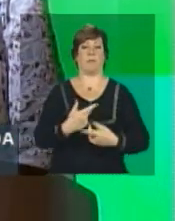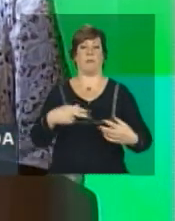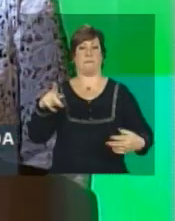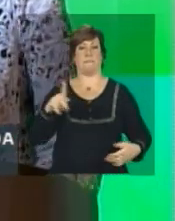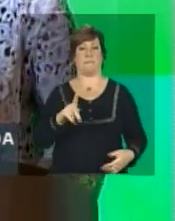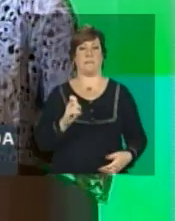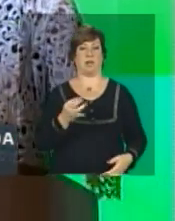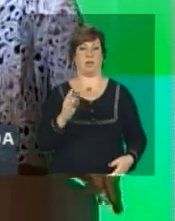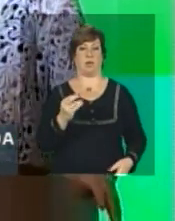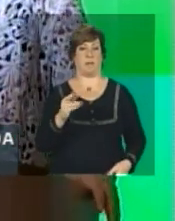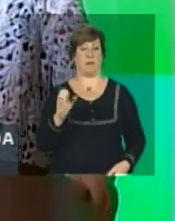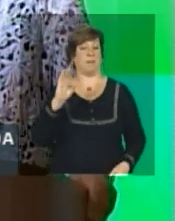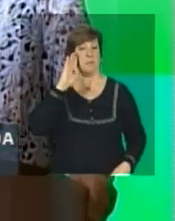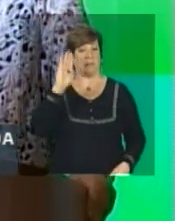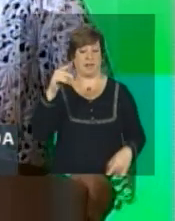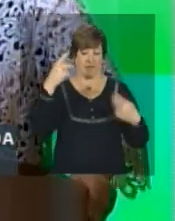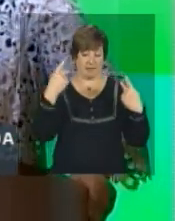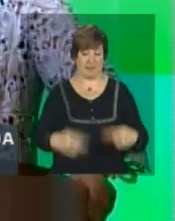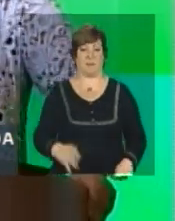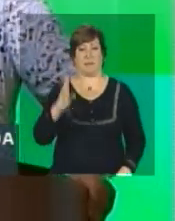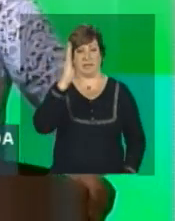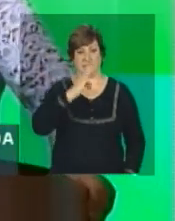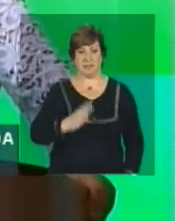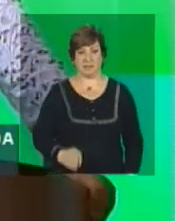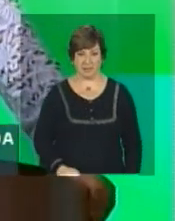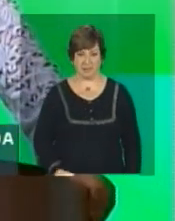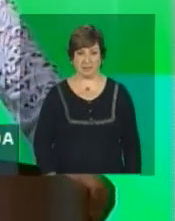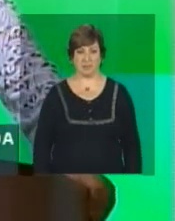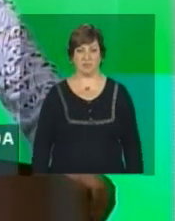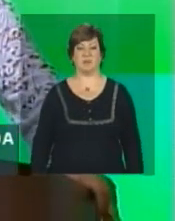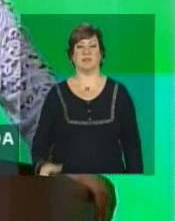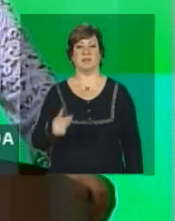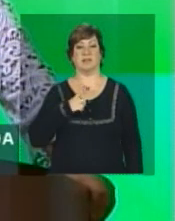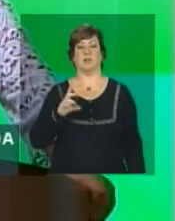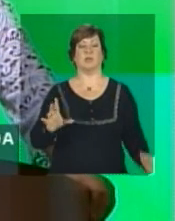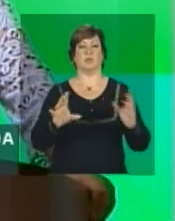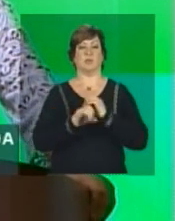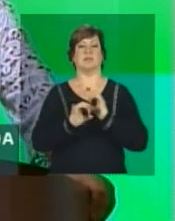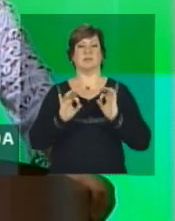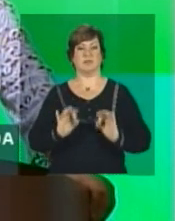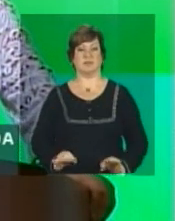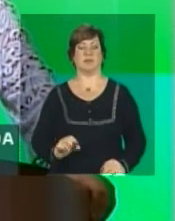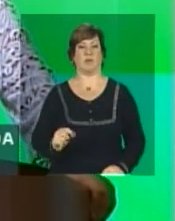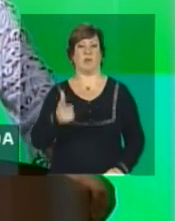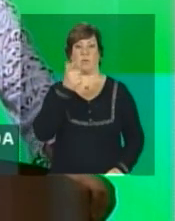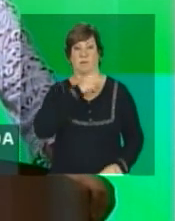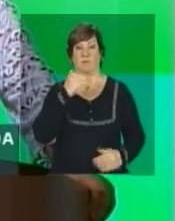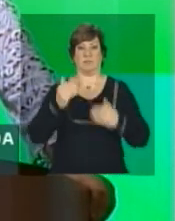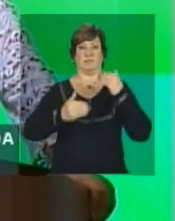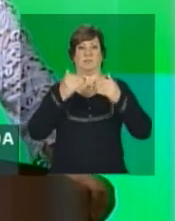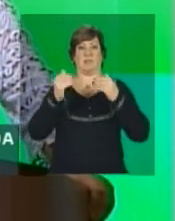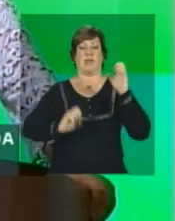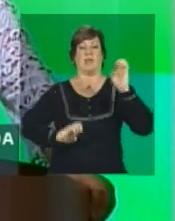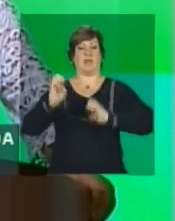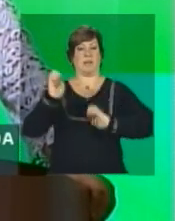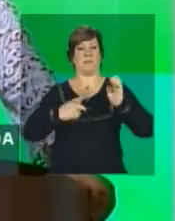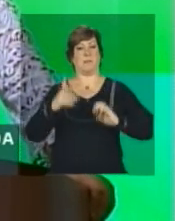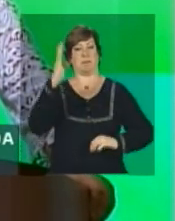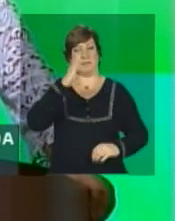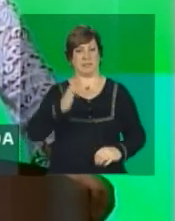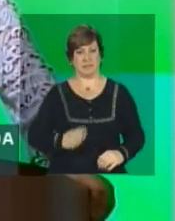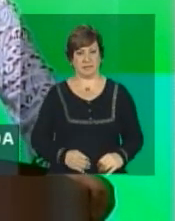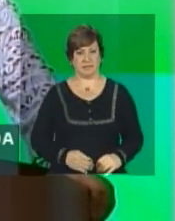Petrobras, preferencialmente no Brasil, são, sem dúvida nenhuma, vantajosas para a empresa e para o